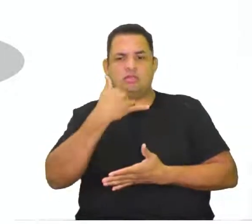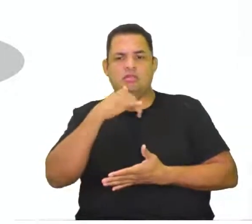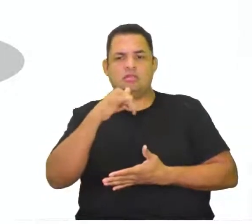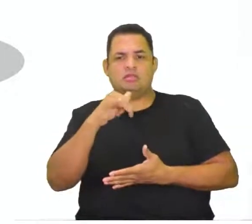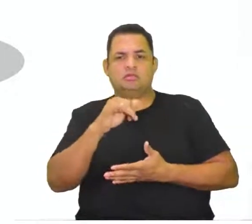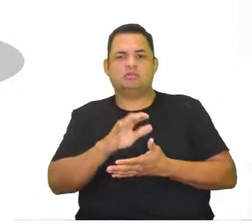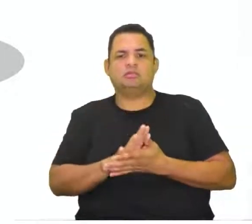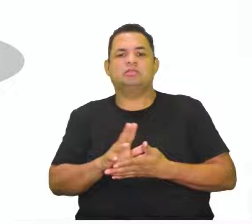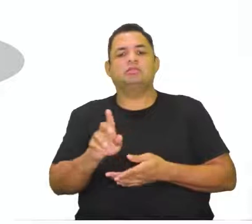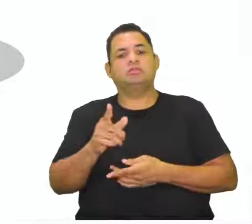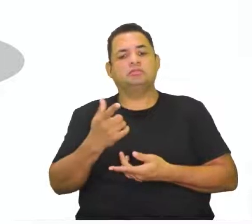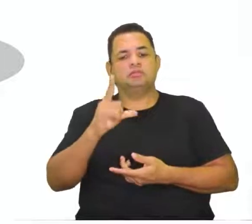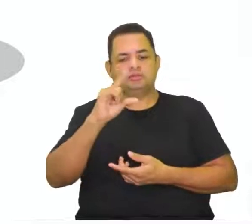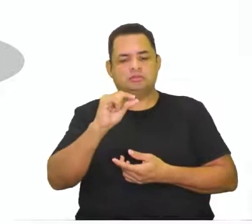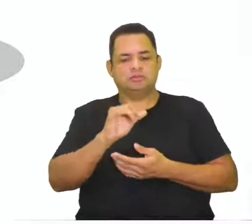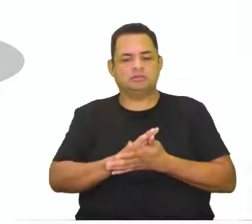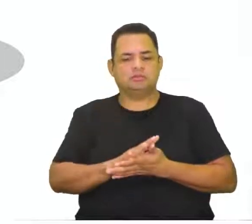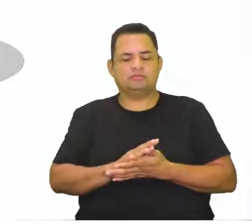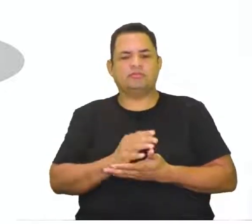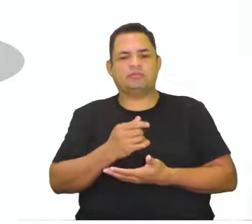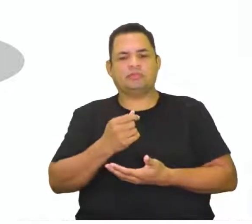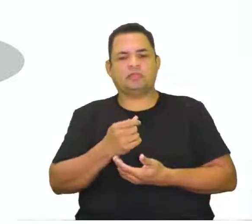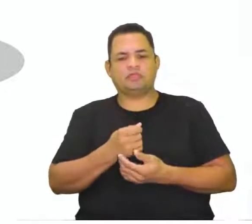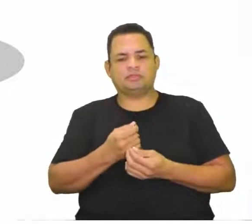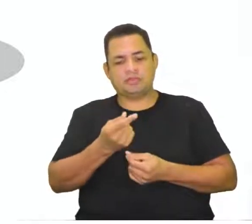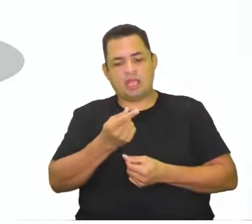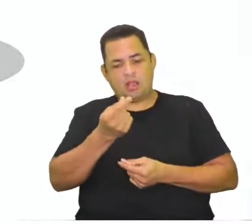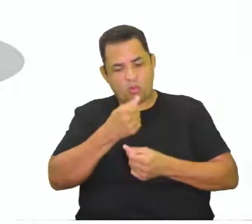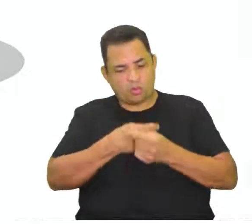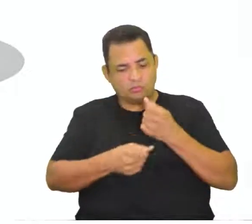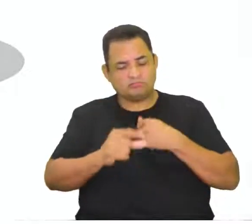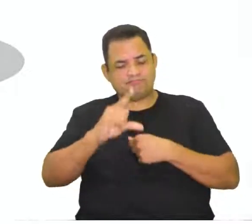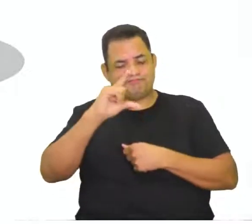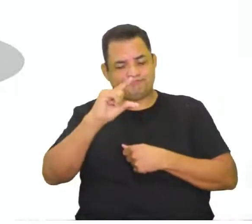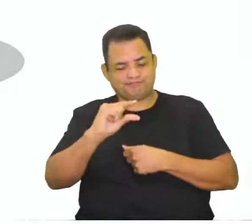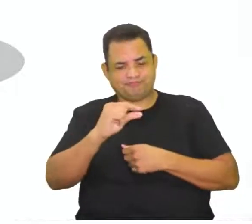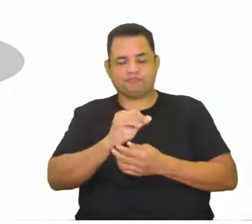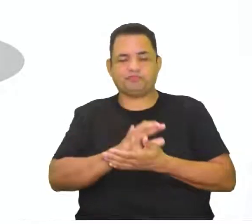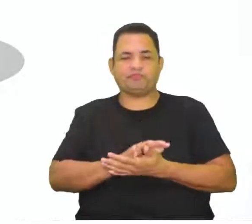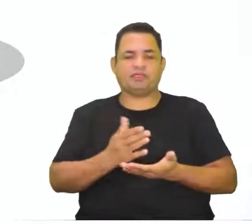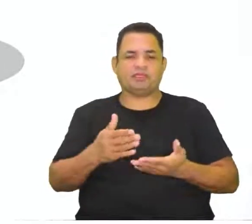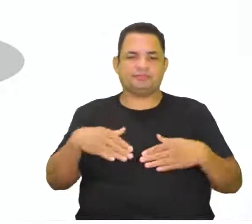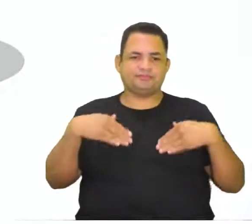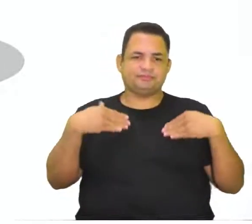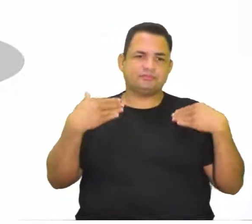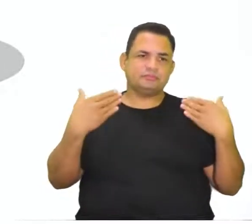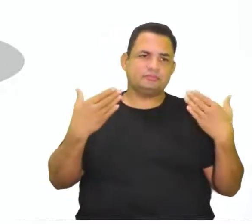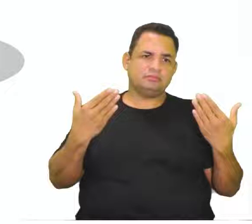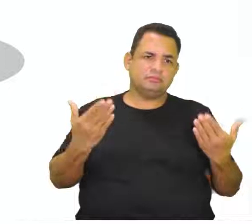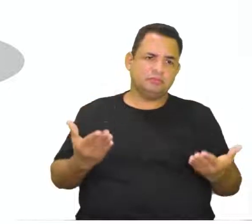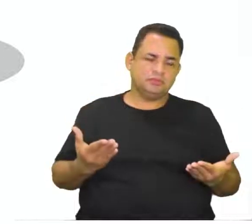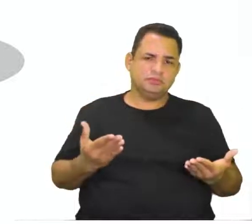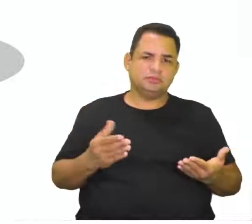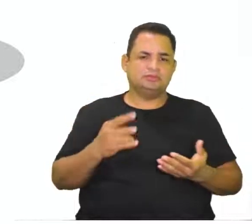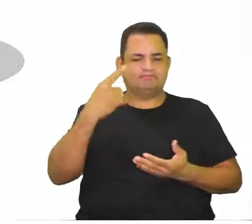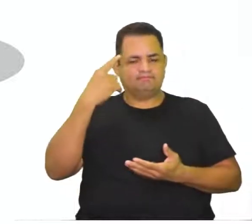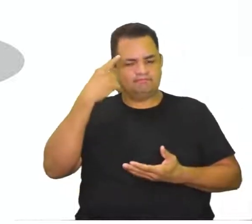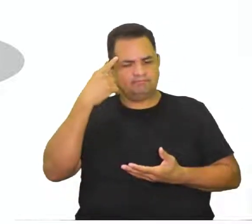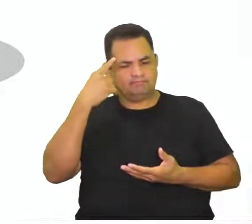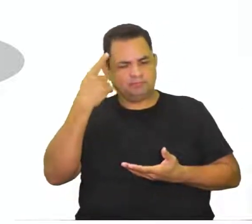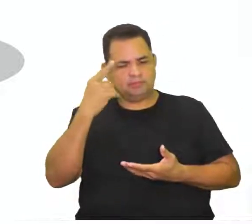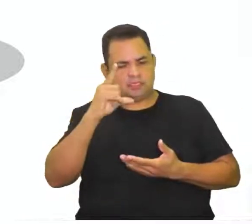reduzindo o gasto de energia, seria uma economia. Outra, quando a gente pensa lá na eficiência, eu estou